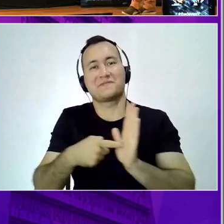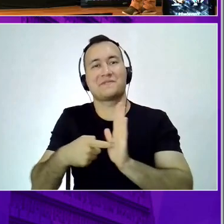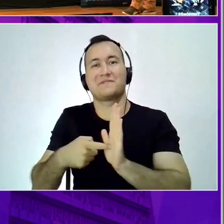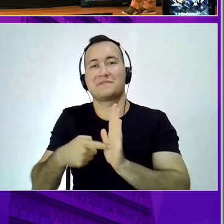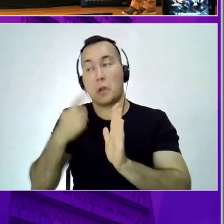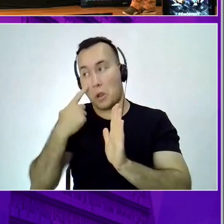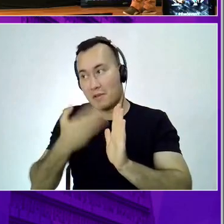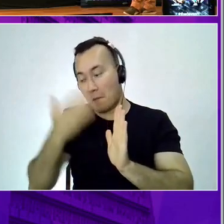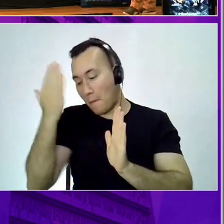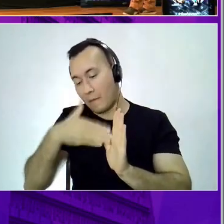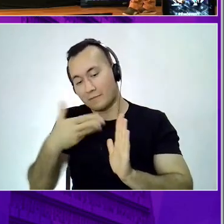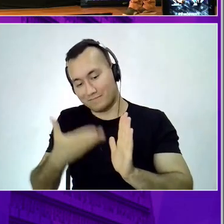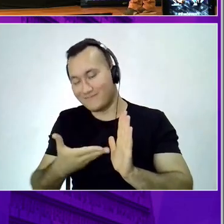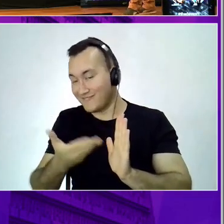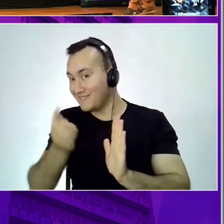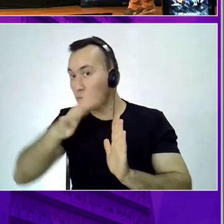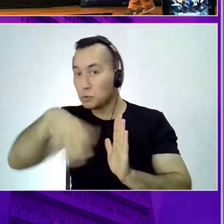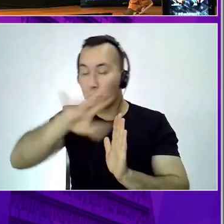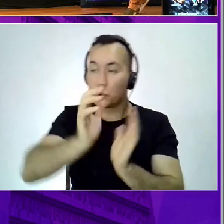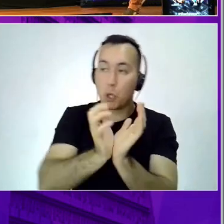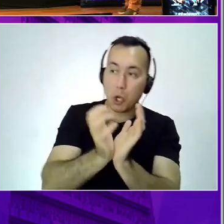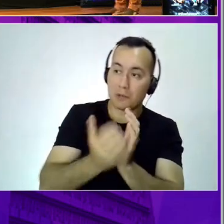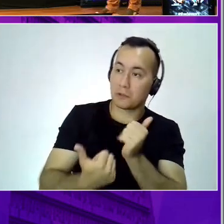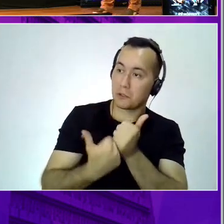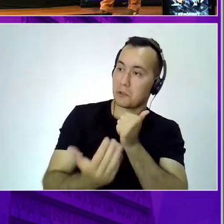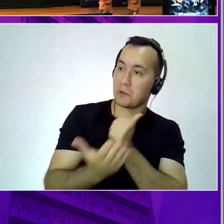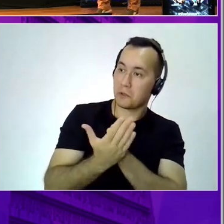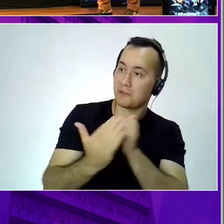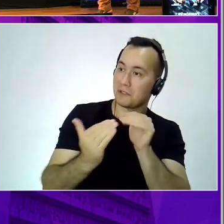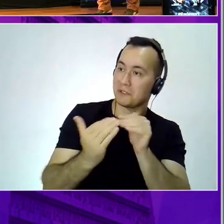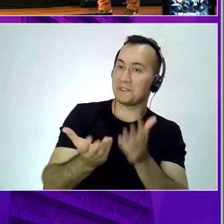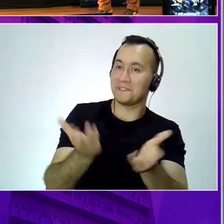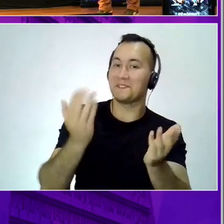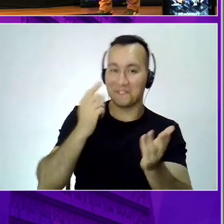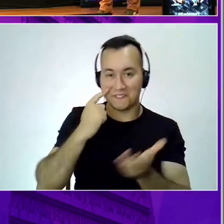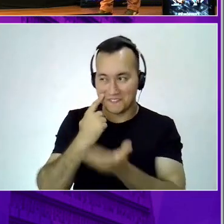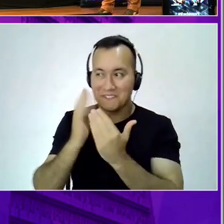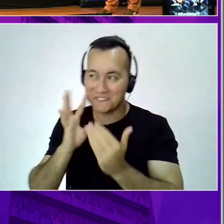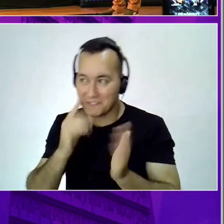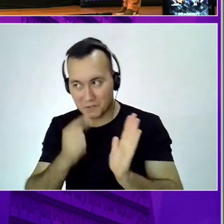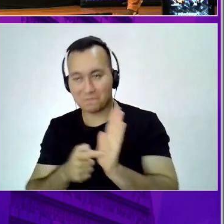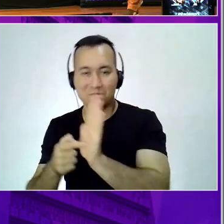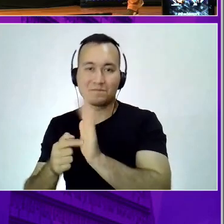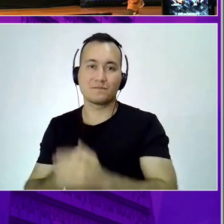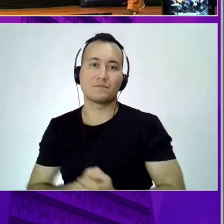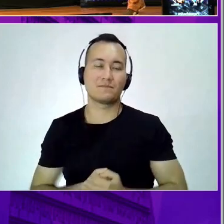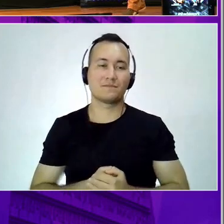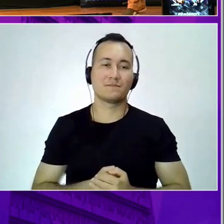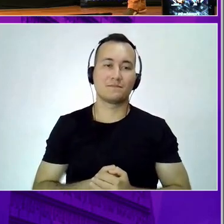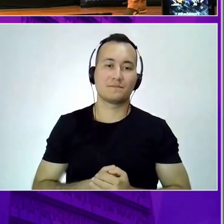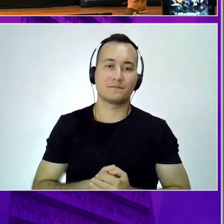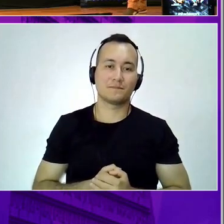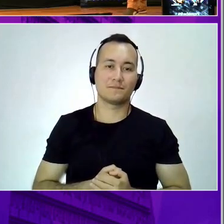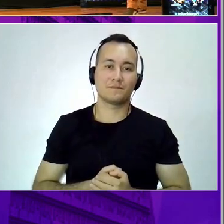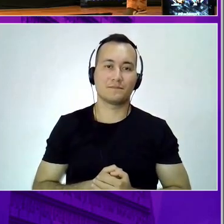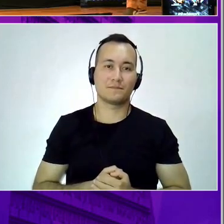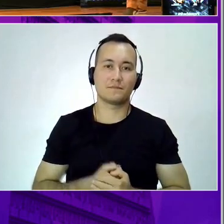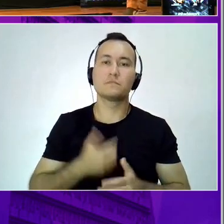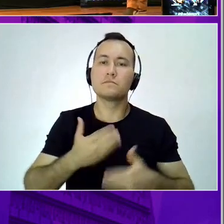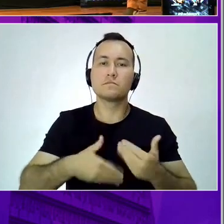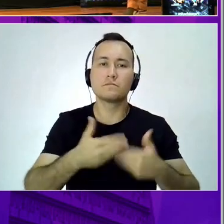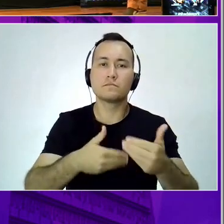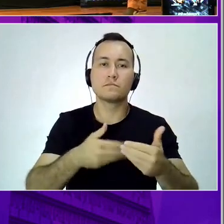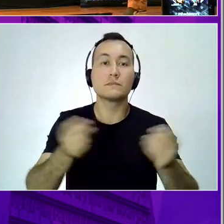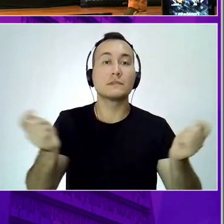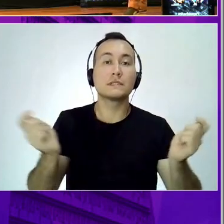Então, depois disso, né, geralmente isso já vai dar um bom resultado. É possível que aí depois talvez você